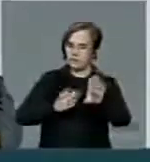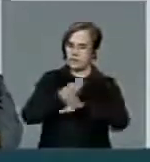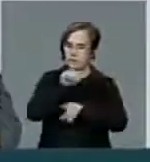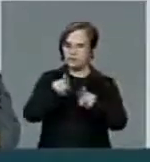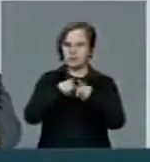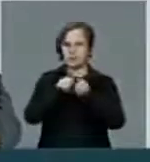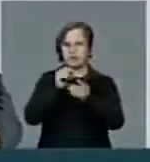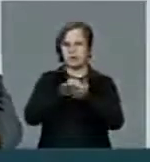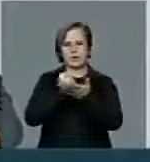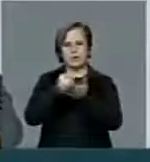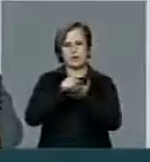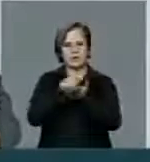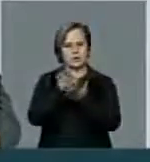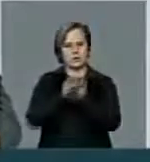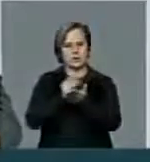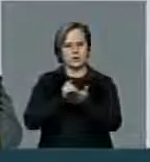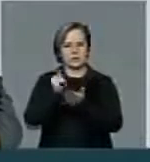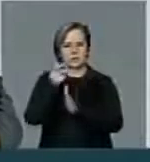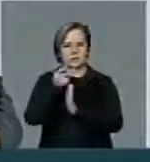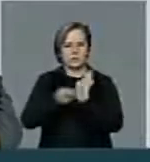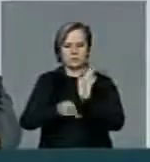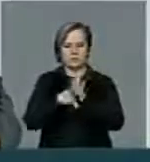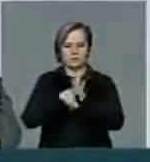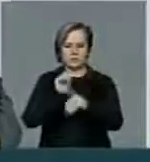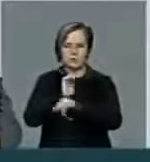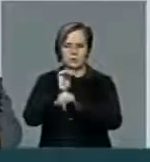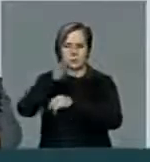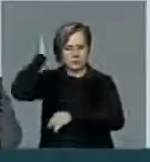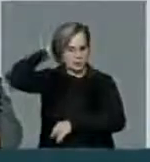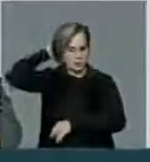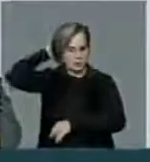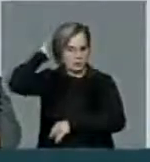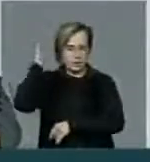contratados projetos para o estado do Pará,